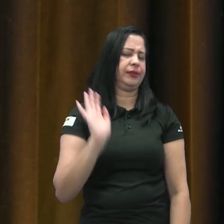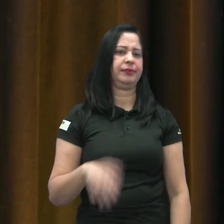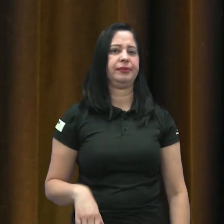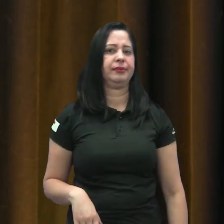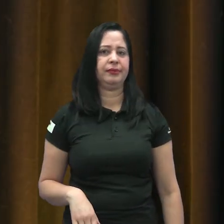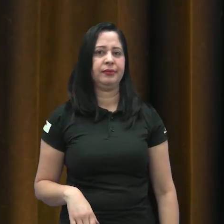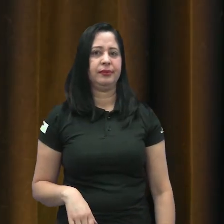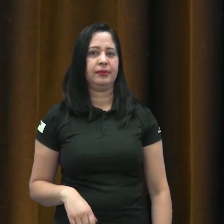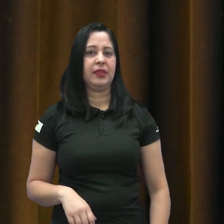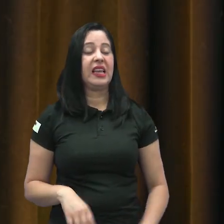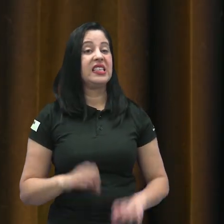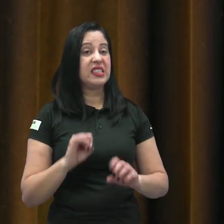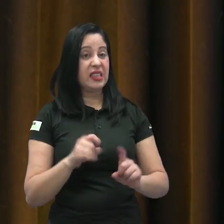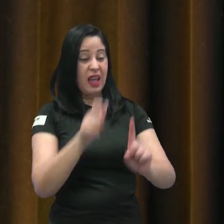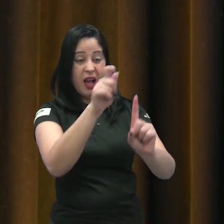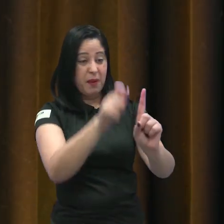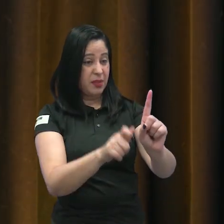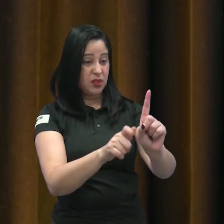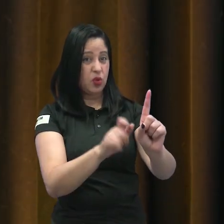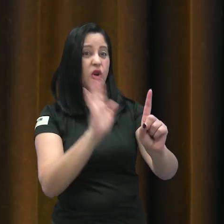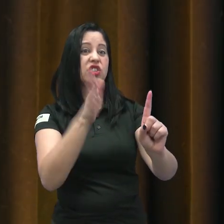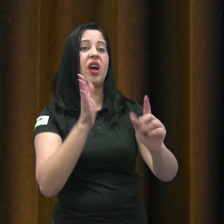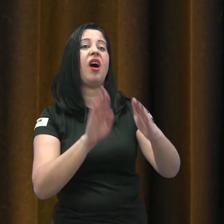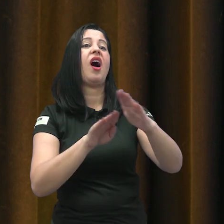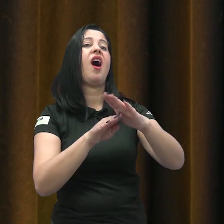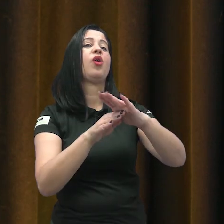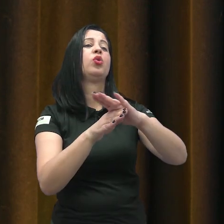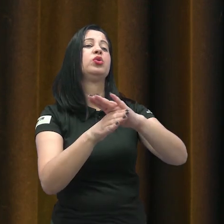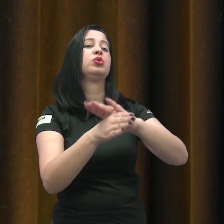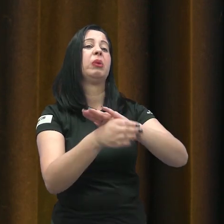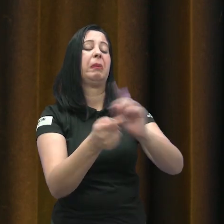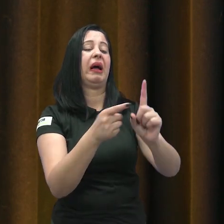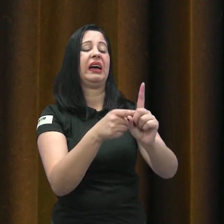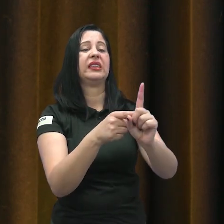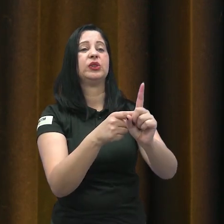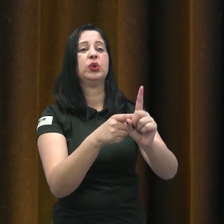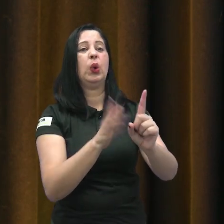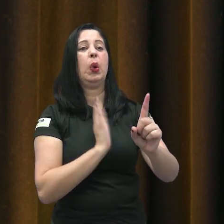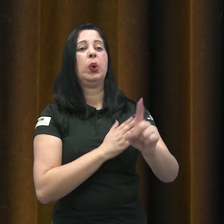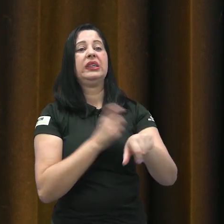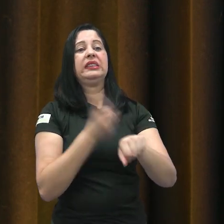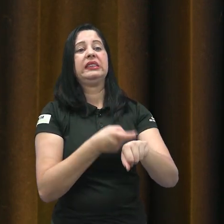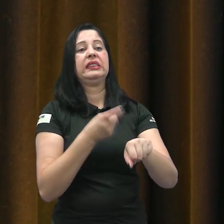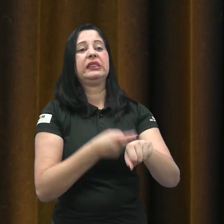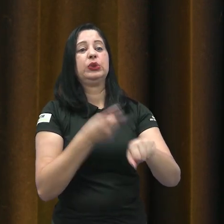vivendo assim, elas têm muita dificuldade de conectar com outra pessoa. E